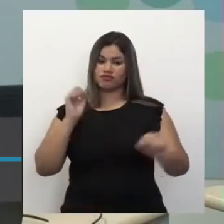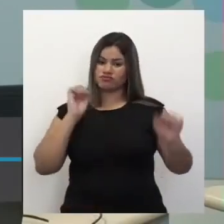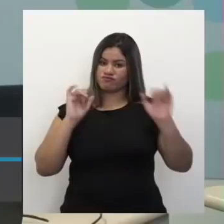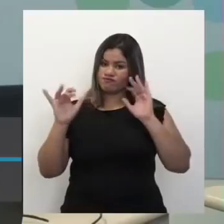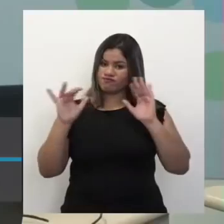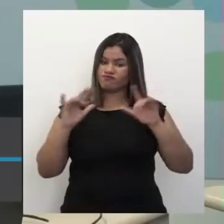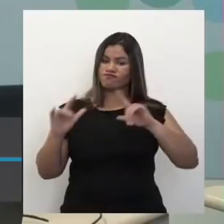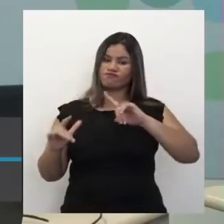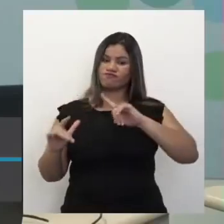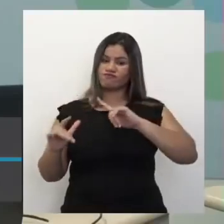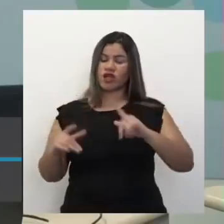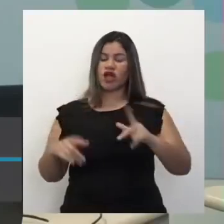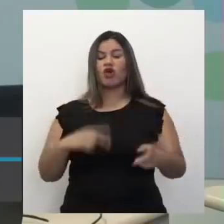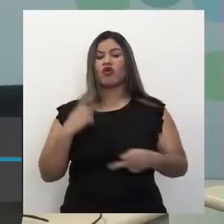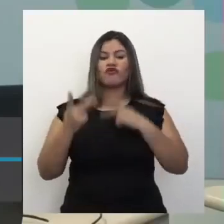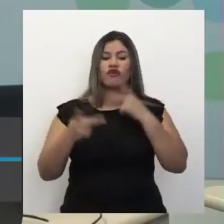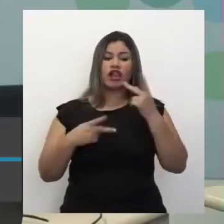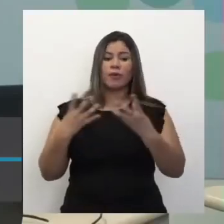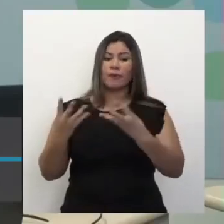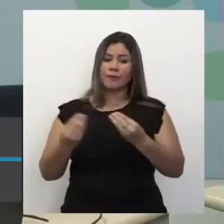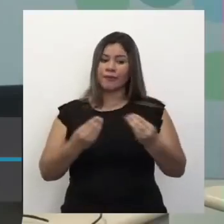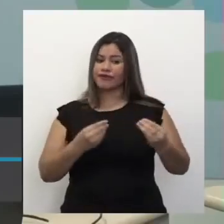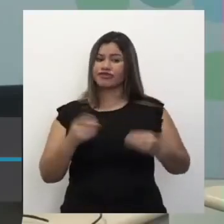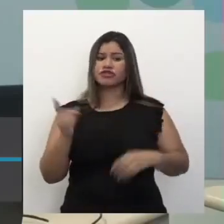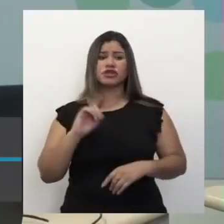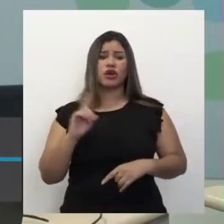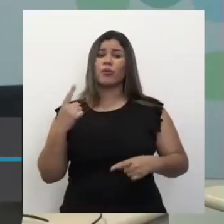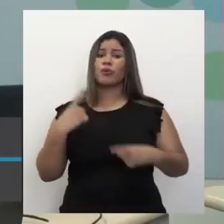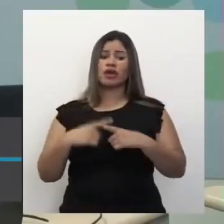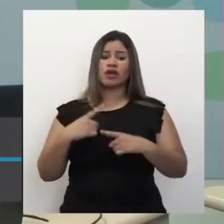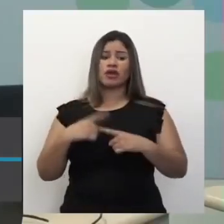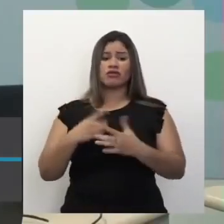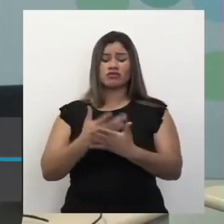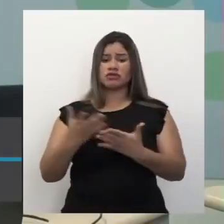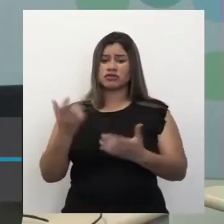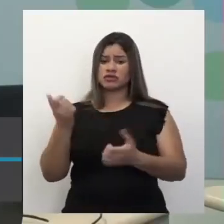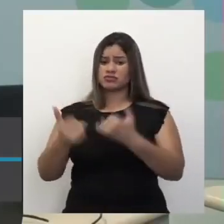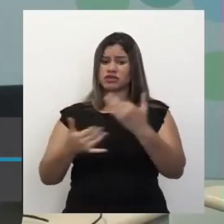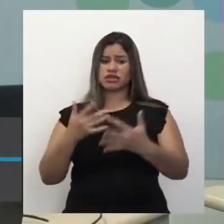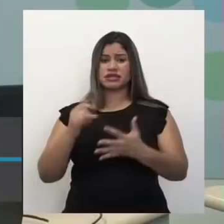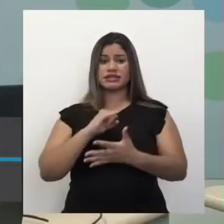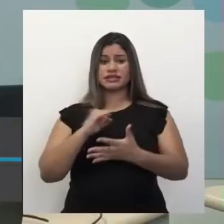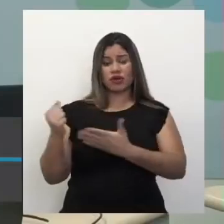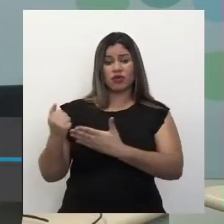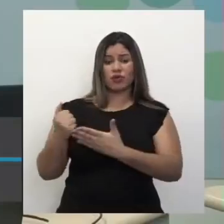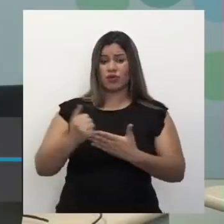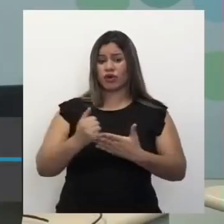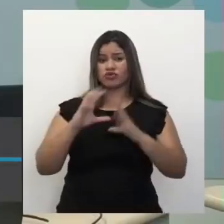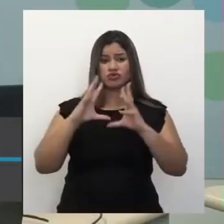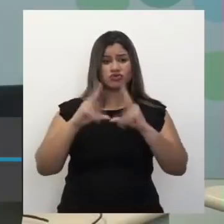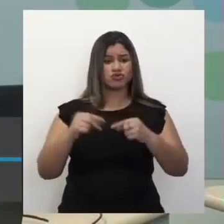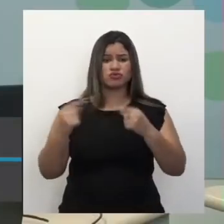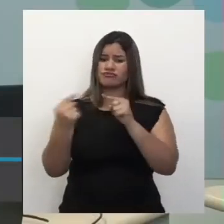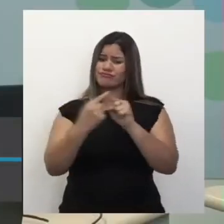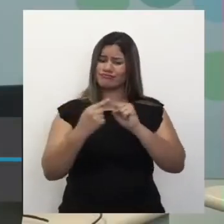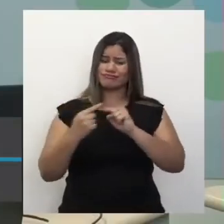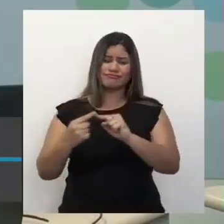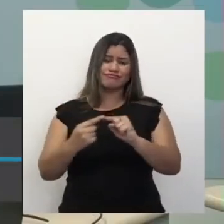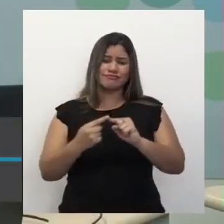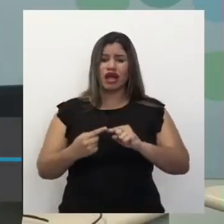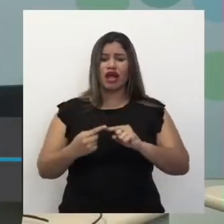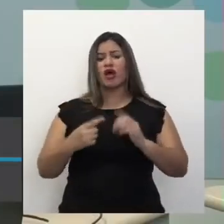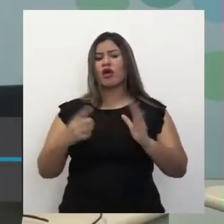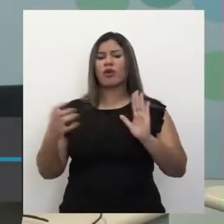isso aí. Gente, eu não tô falando muito porque vocês estão trazendo, se eu for ler aqui o que eu trouxe, é o que vocês estão falando aí. Questão